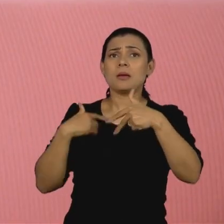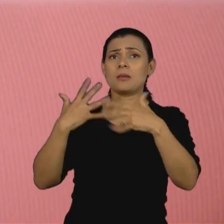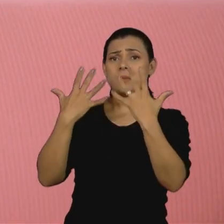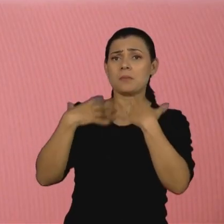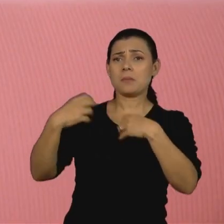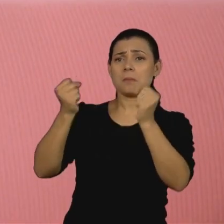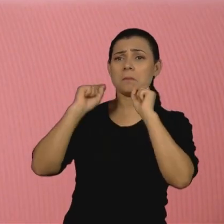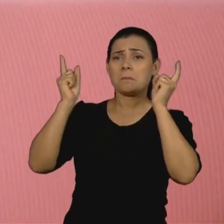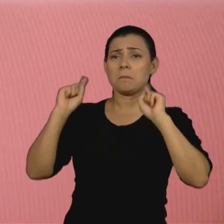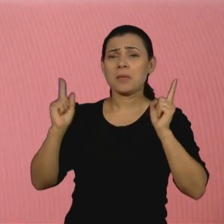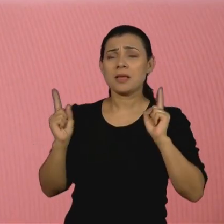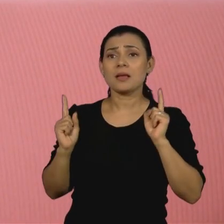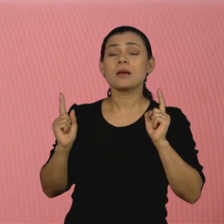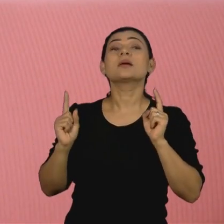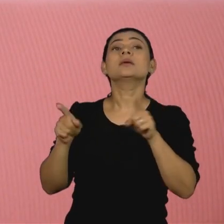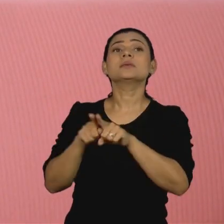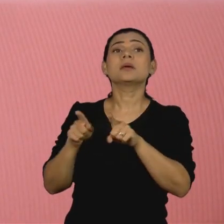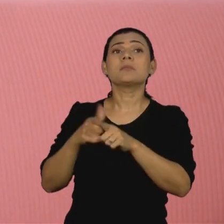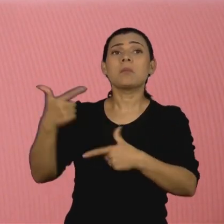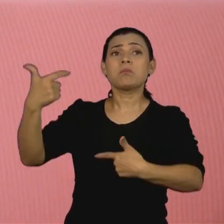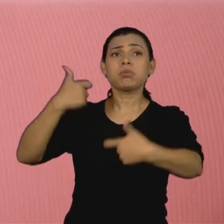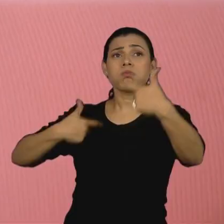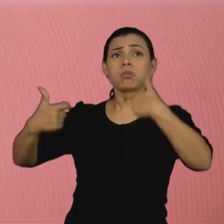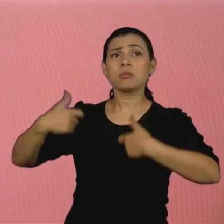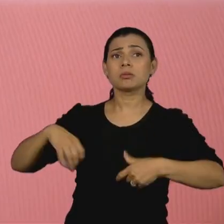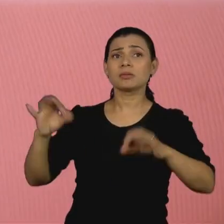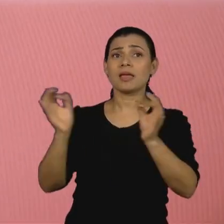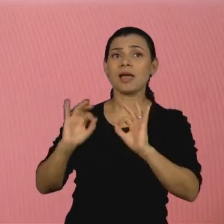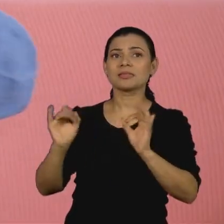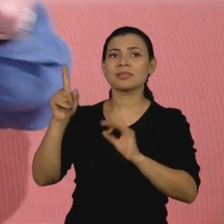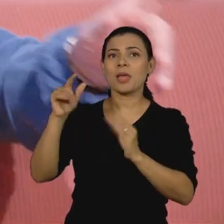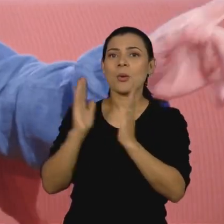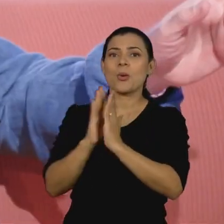me alcançarão, terão balas e não me atingirão.